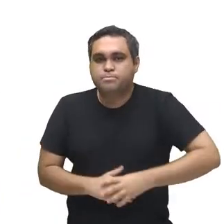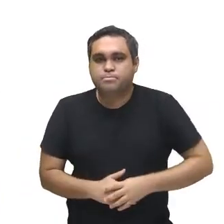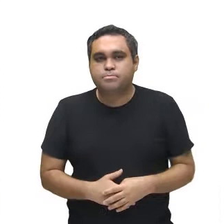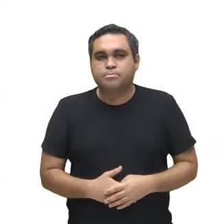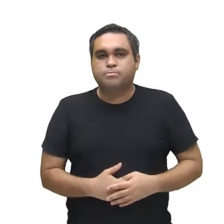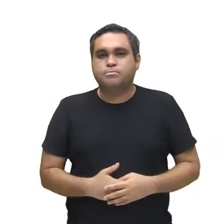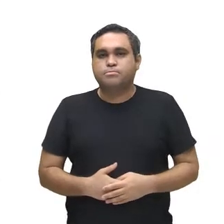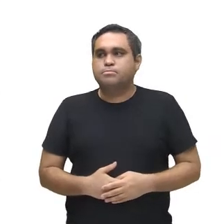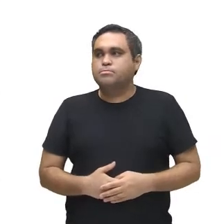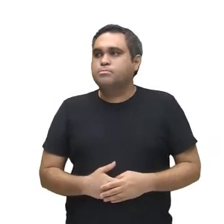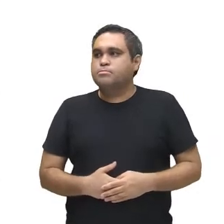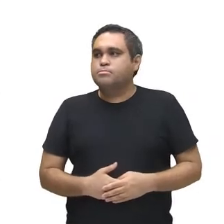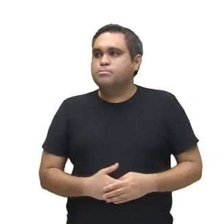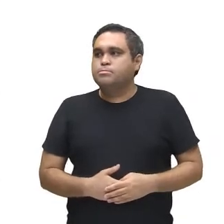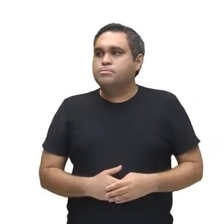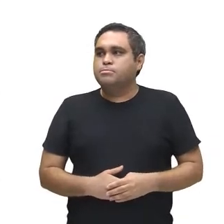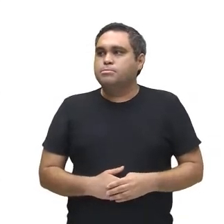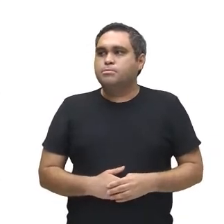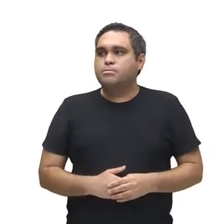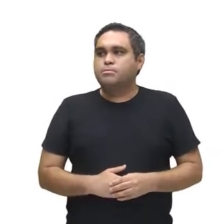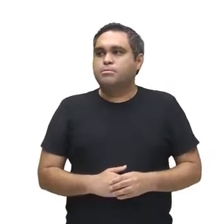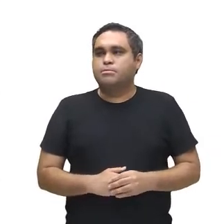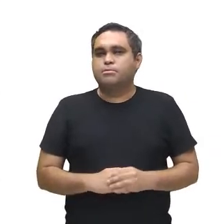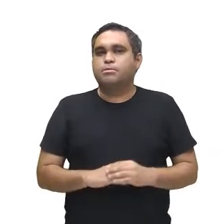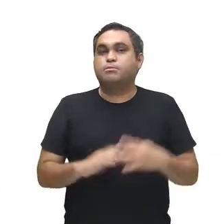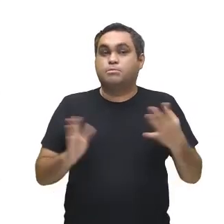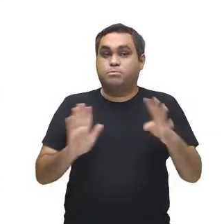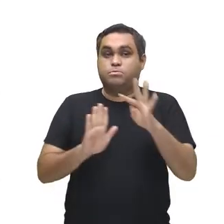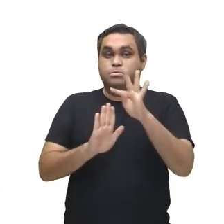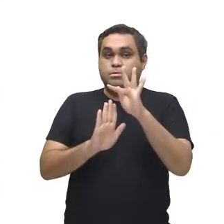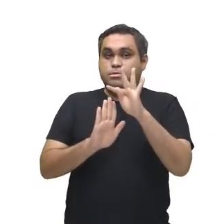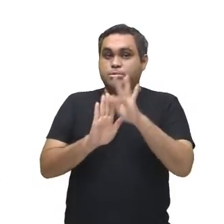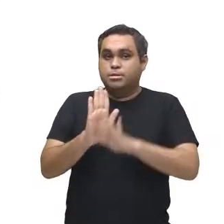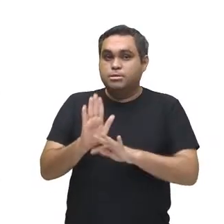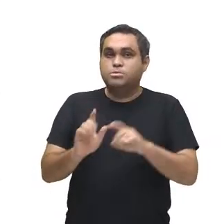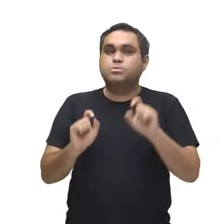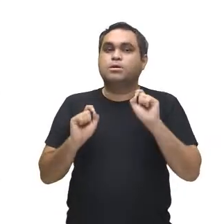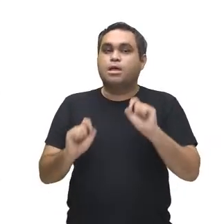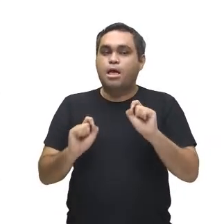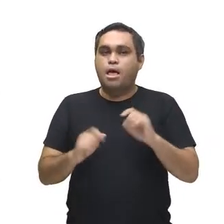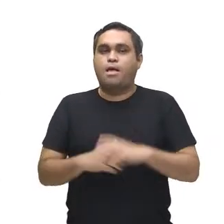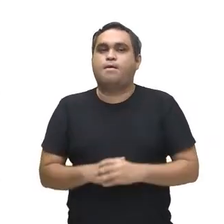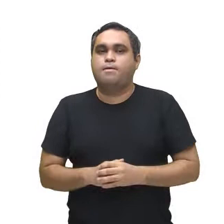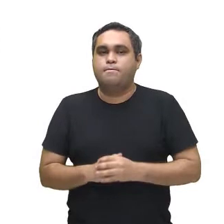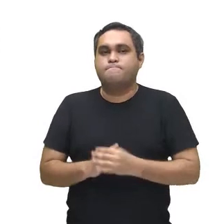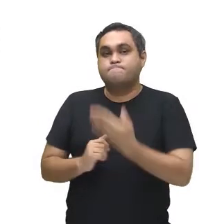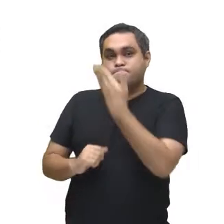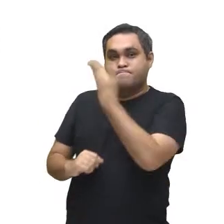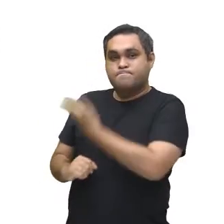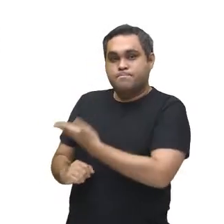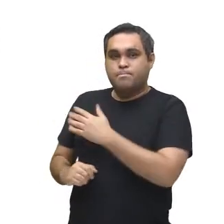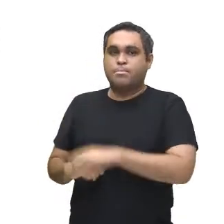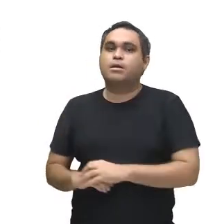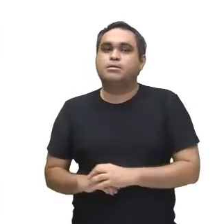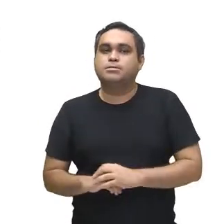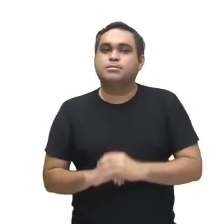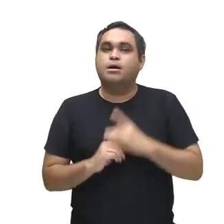O texto fala o seguinte para a gente: política de alianças. Vamos entender como é que se deu esse período